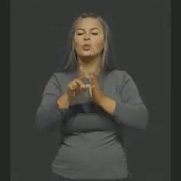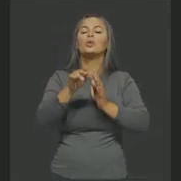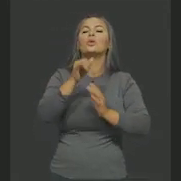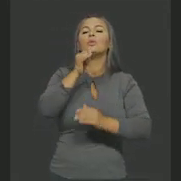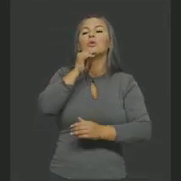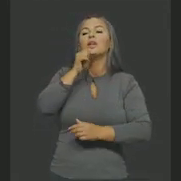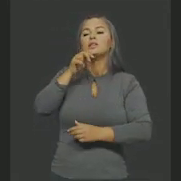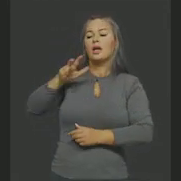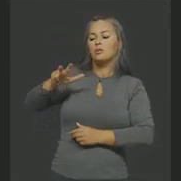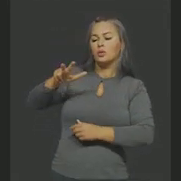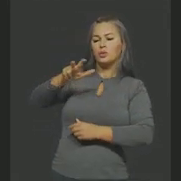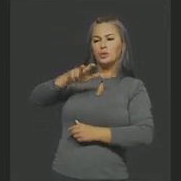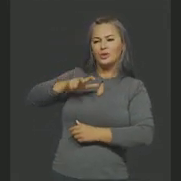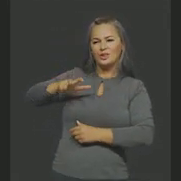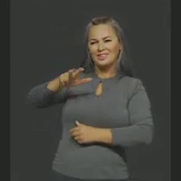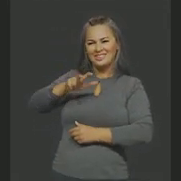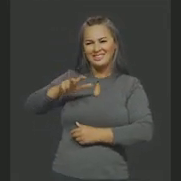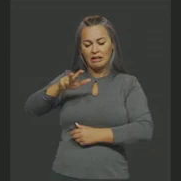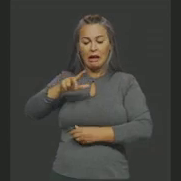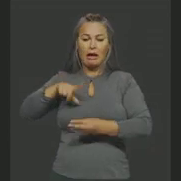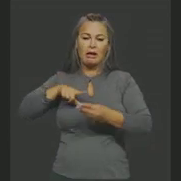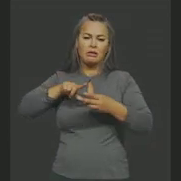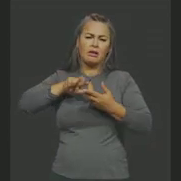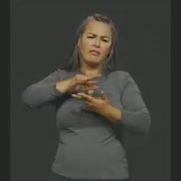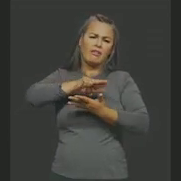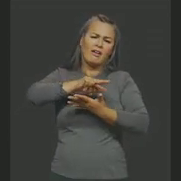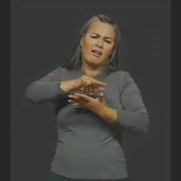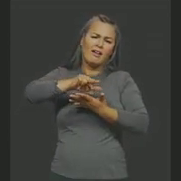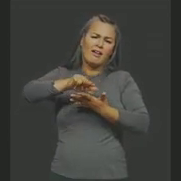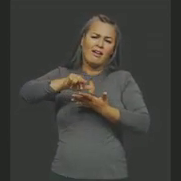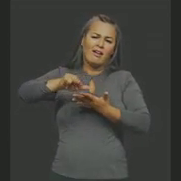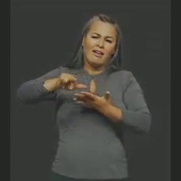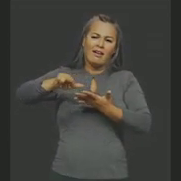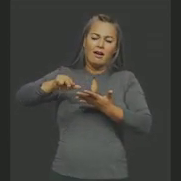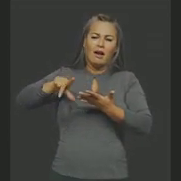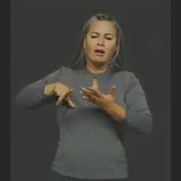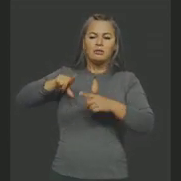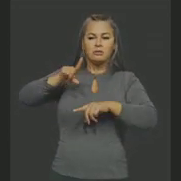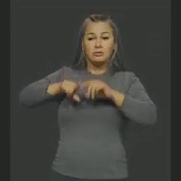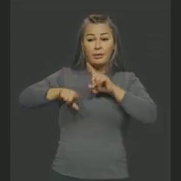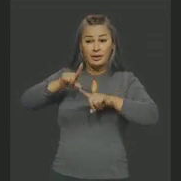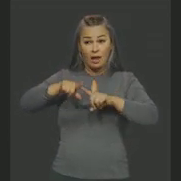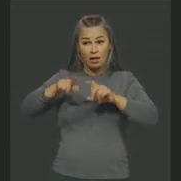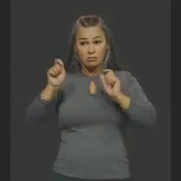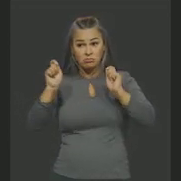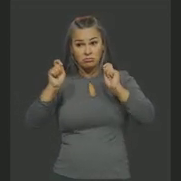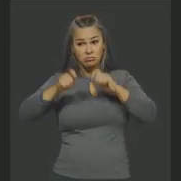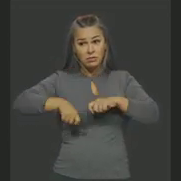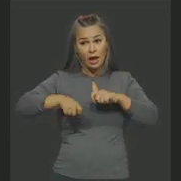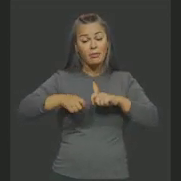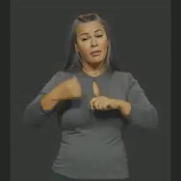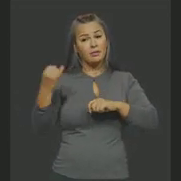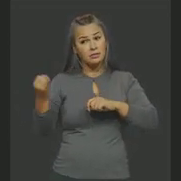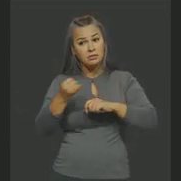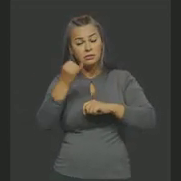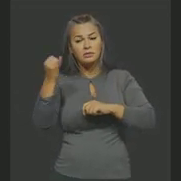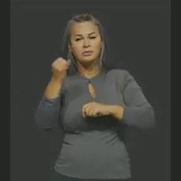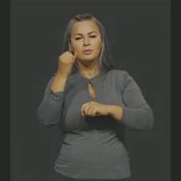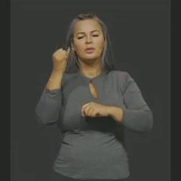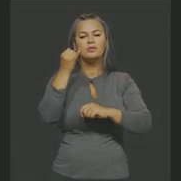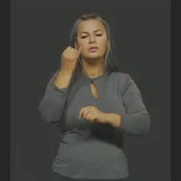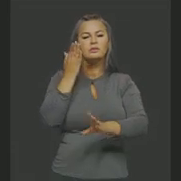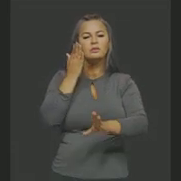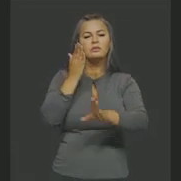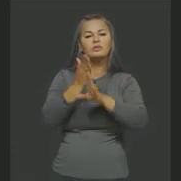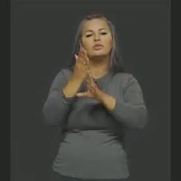os barômetros, anemômetros, entre outros aparelhos aí, que são importantíssimos para que nós